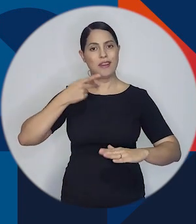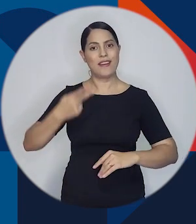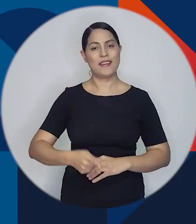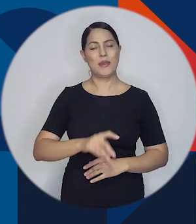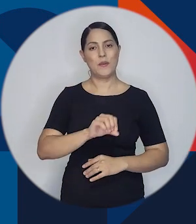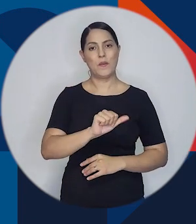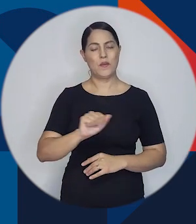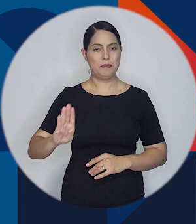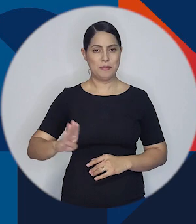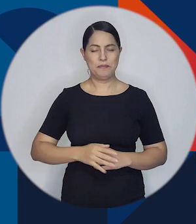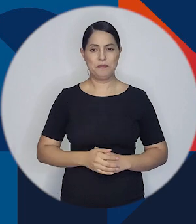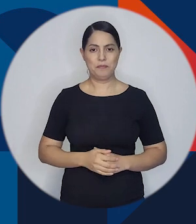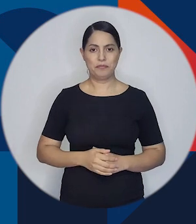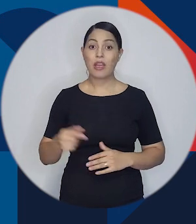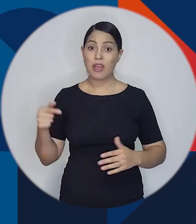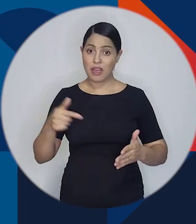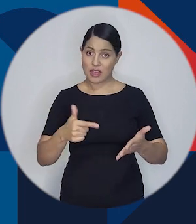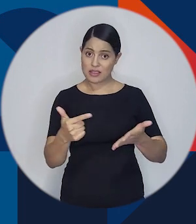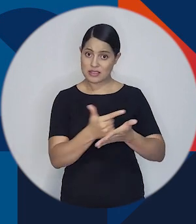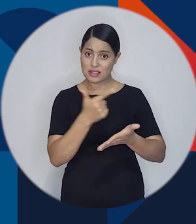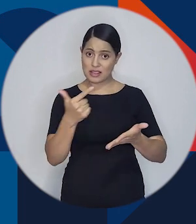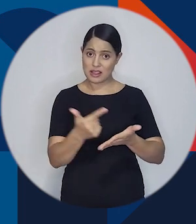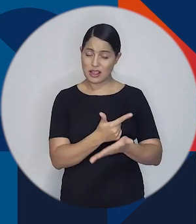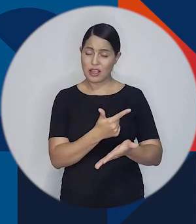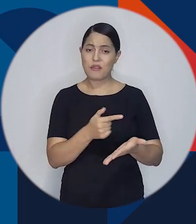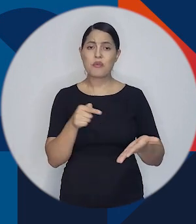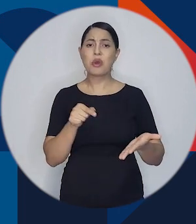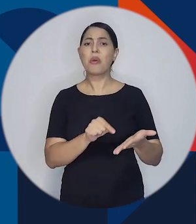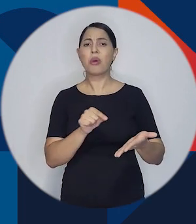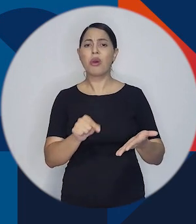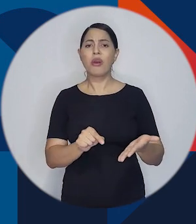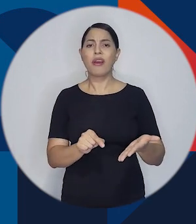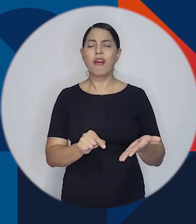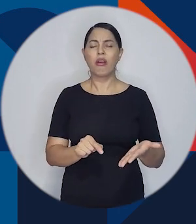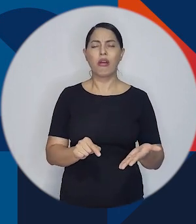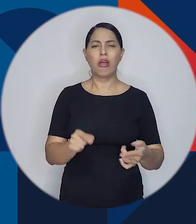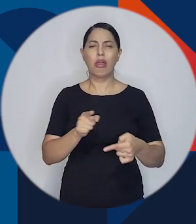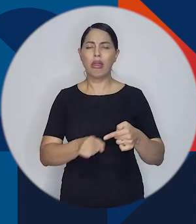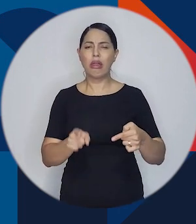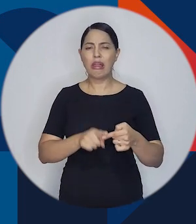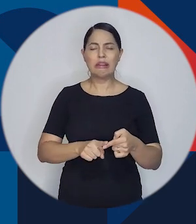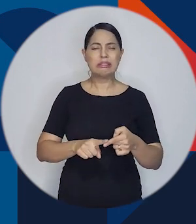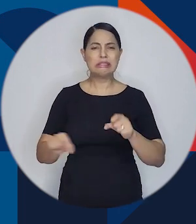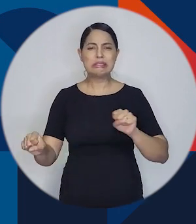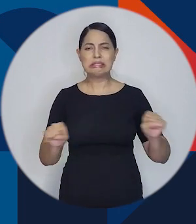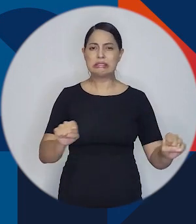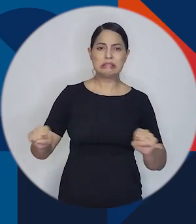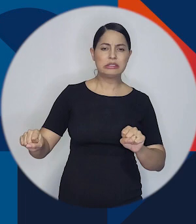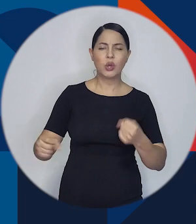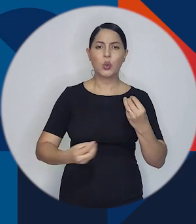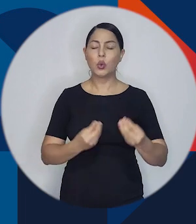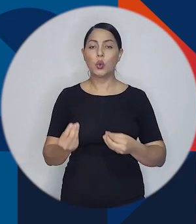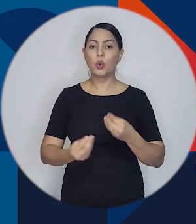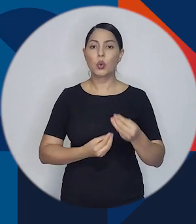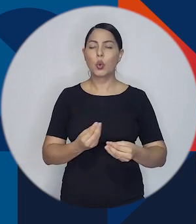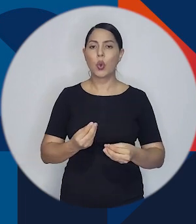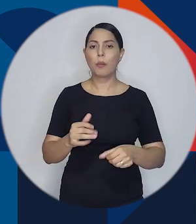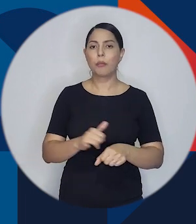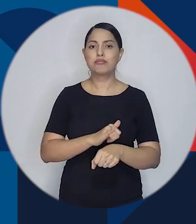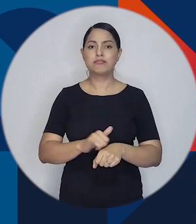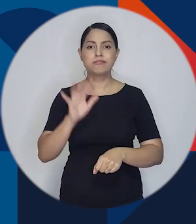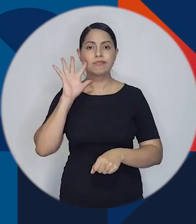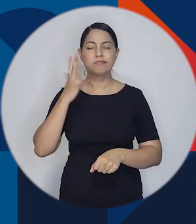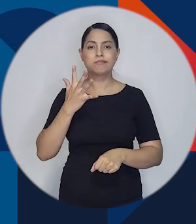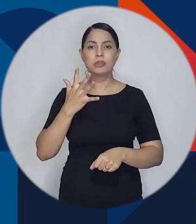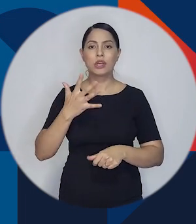da Advocacia. A obra busca contribuir exatamente com a adoção dos métodos adequados de solução de conflito e a ampliação deles